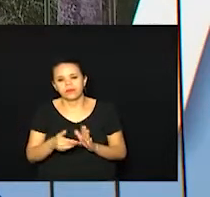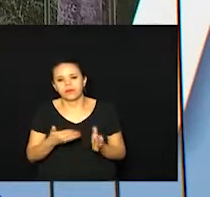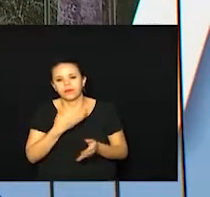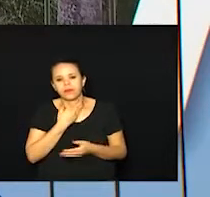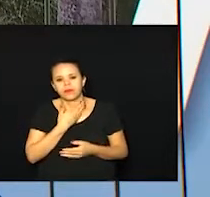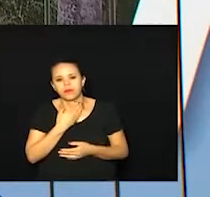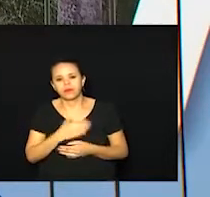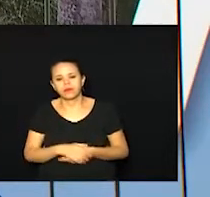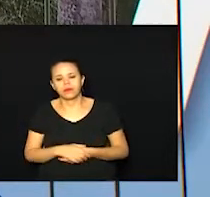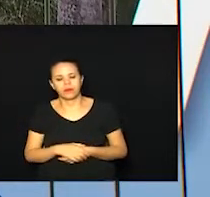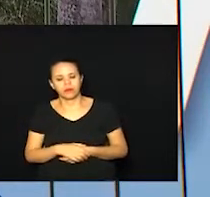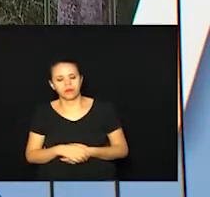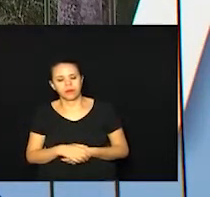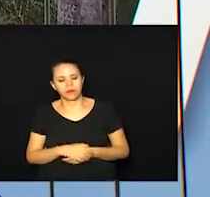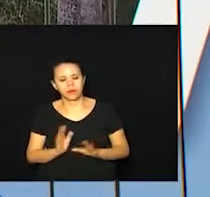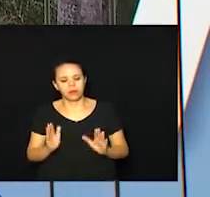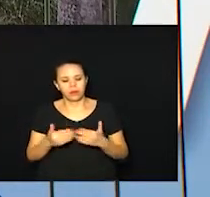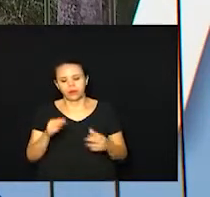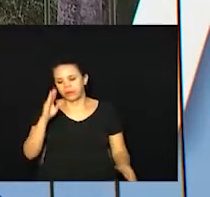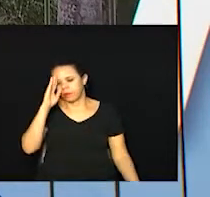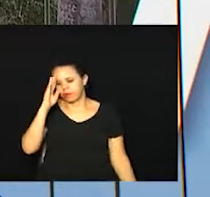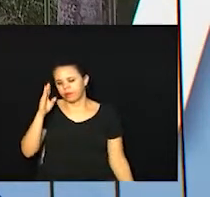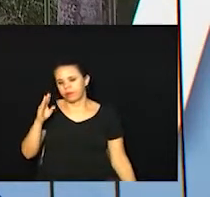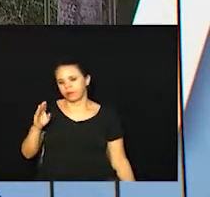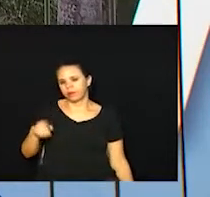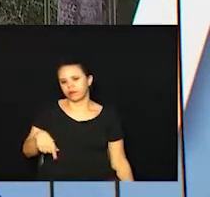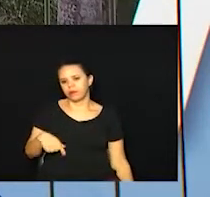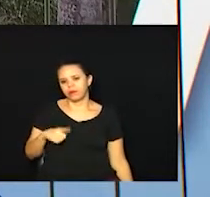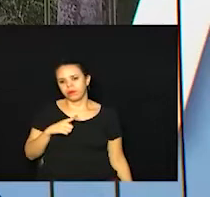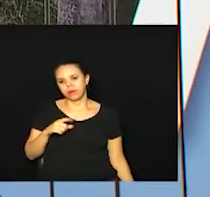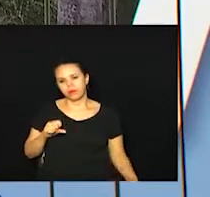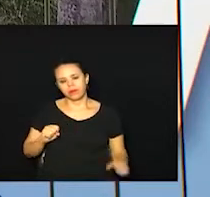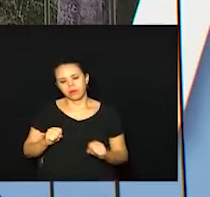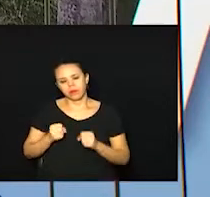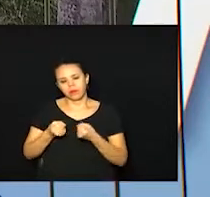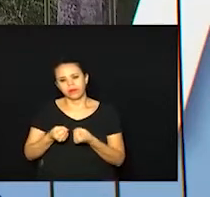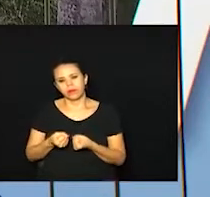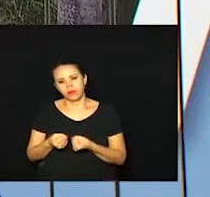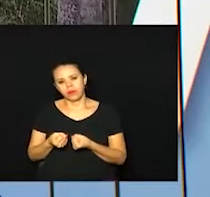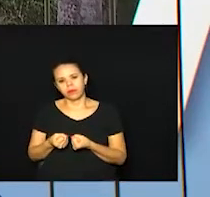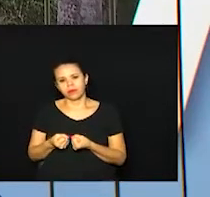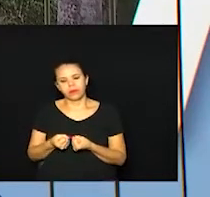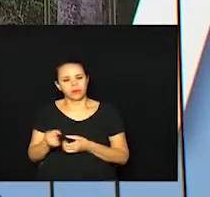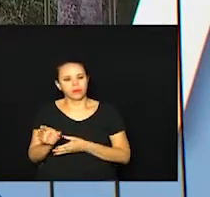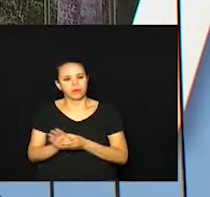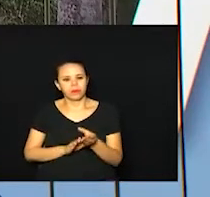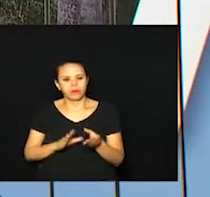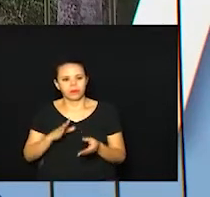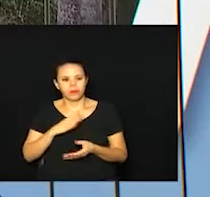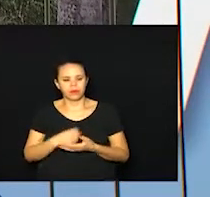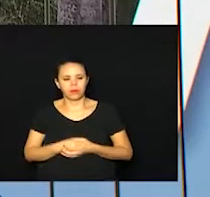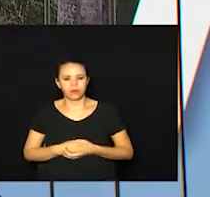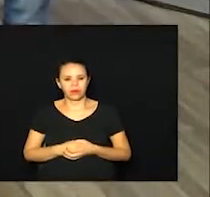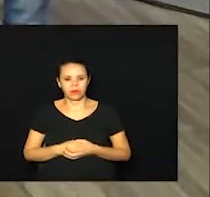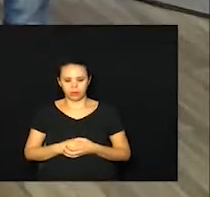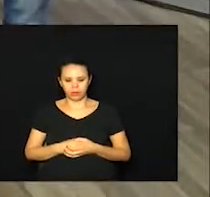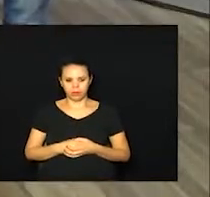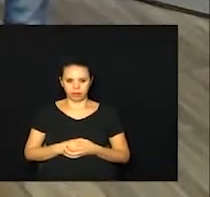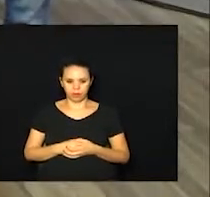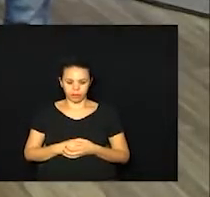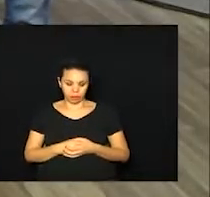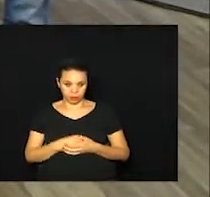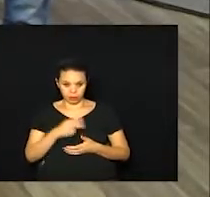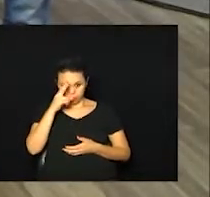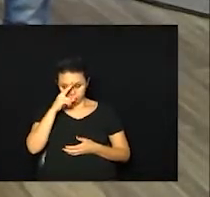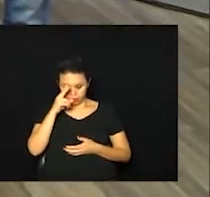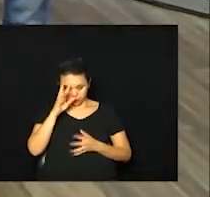debates, mas acho que o foco principal foi o fortalecimento desse conselho aqui na nossa cidade. Ô, vereador, eu lembro